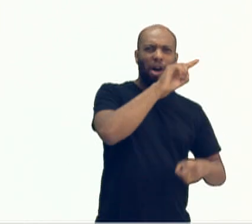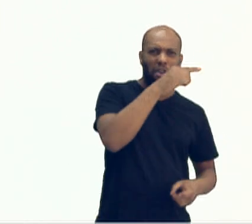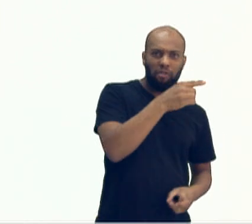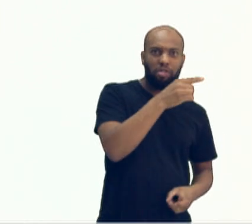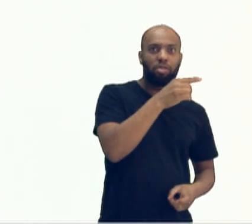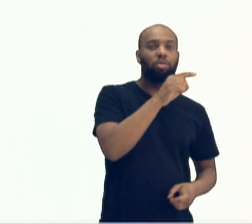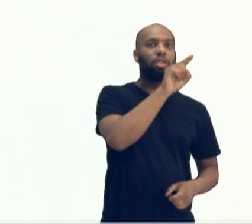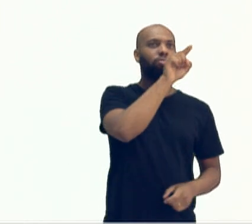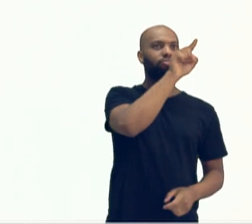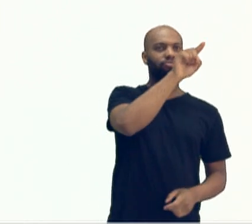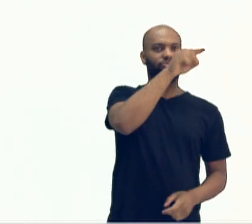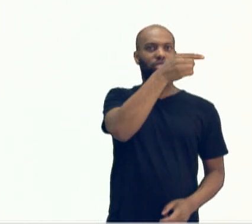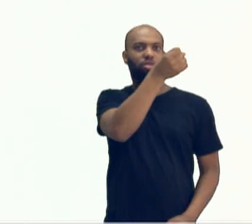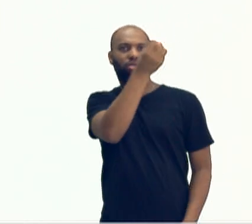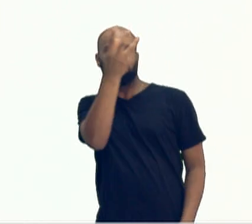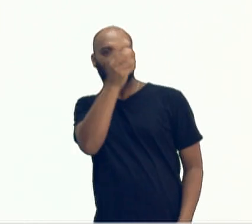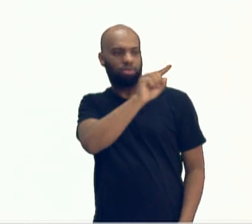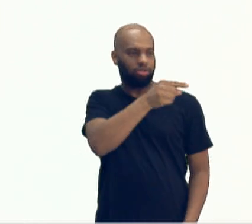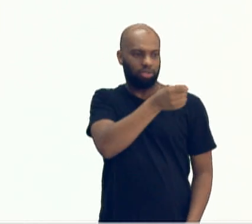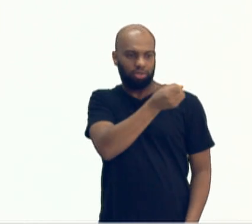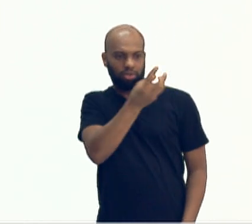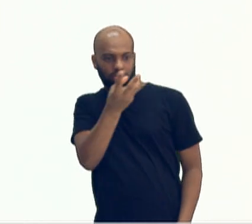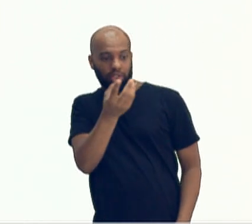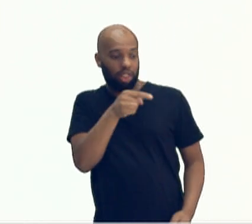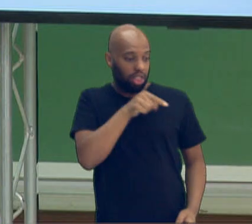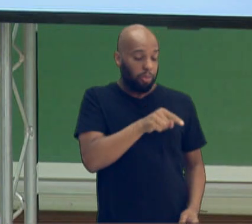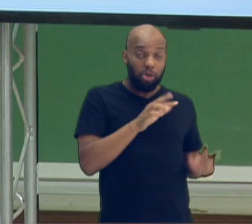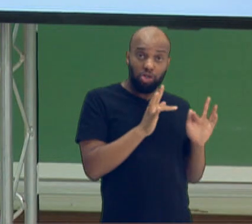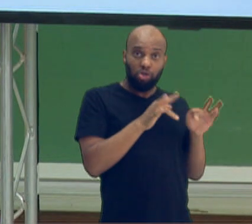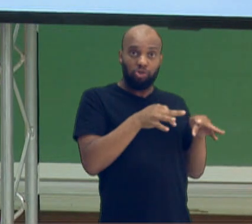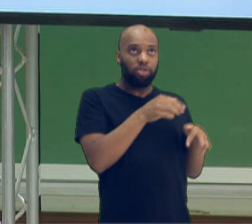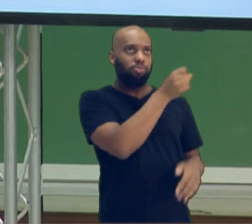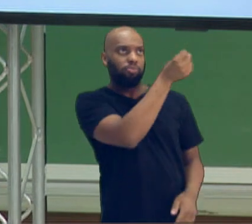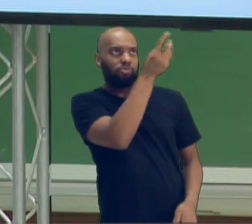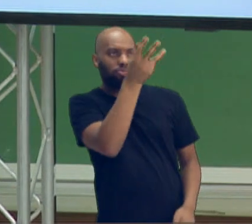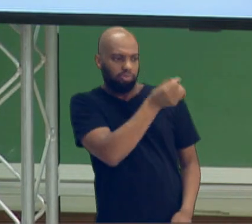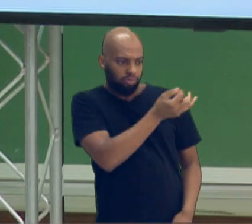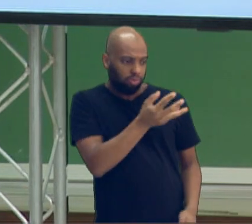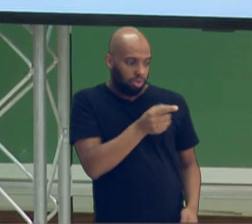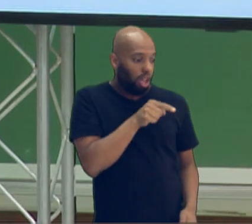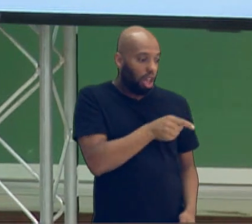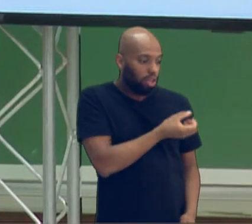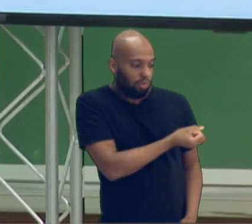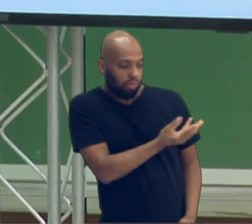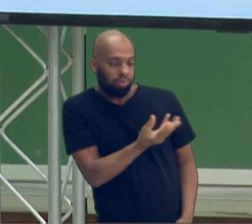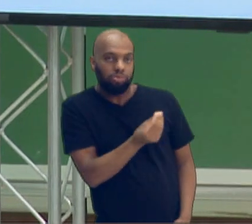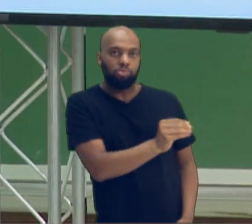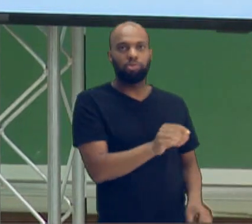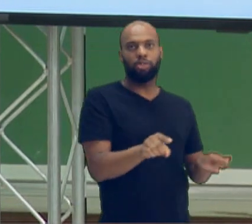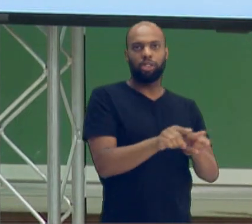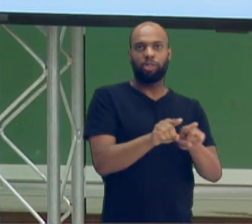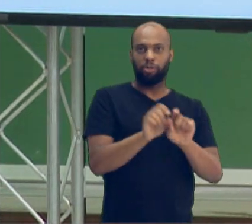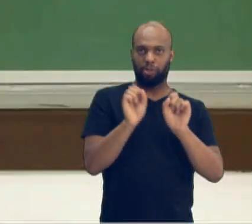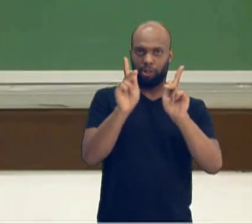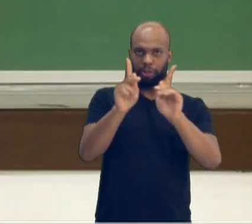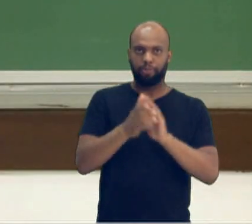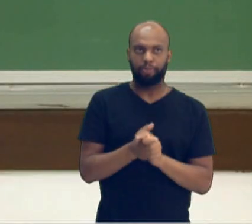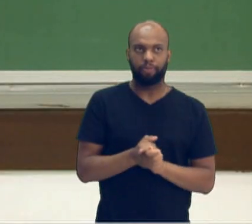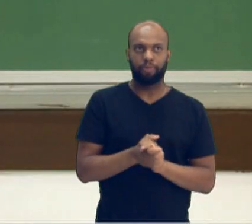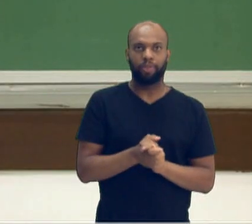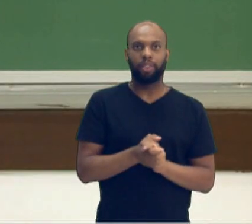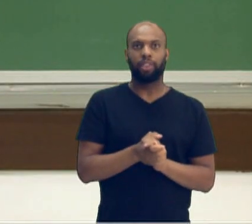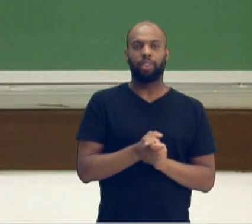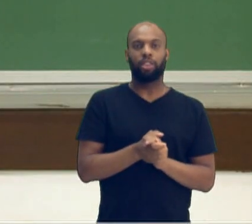e depois lá no final eu conto quantas casas, que vai ser a mesma quantidade que vai ter no meu produto, tudo bem?